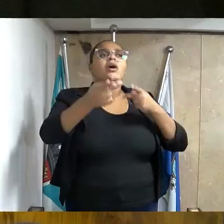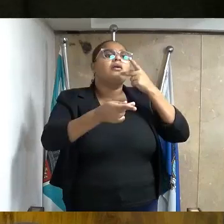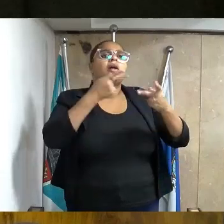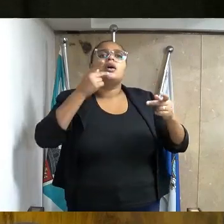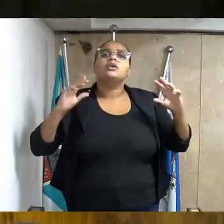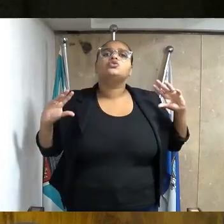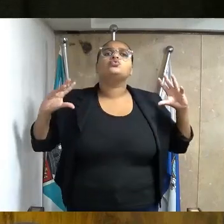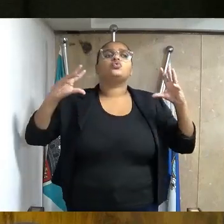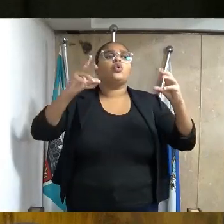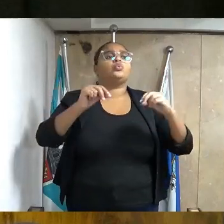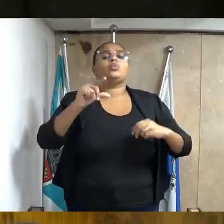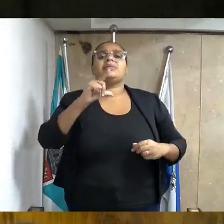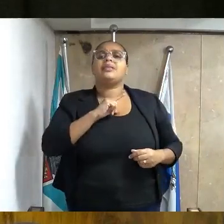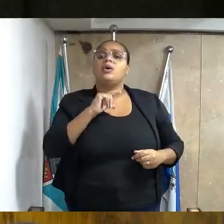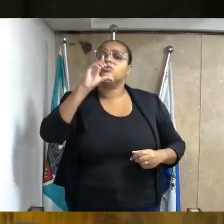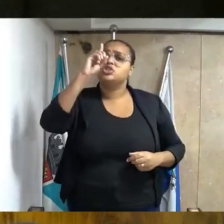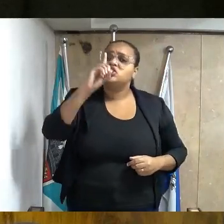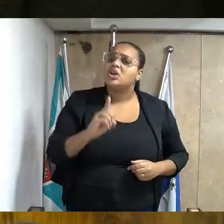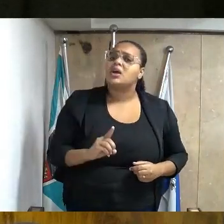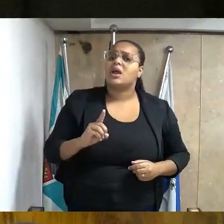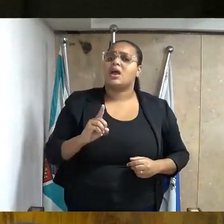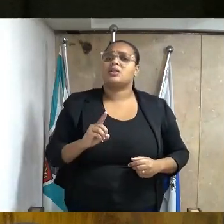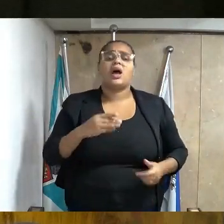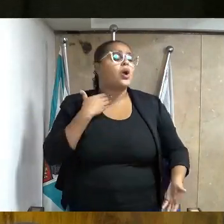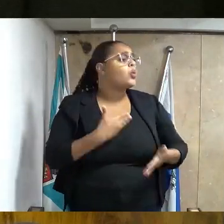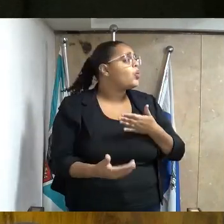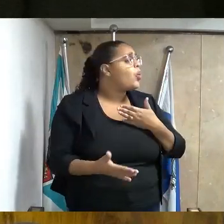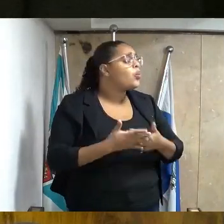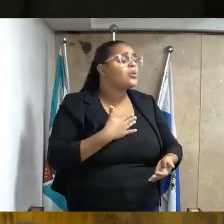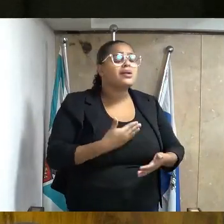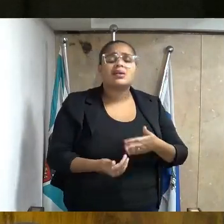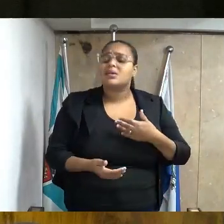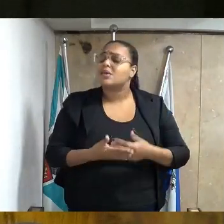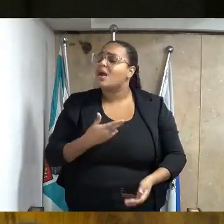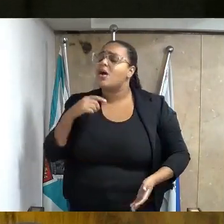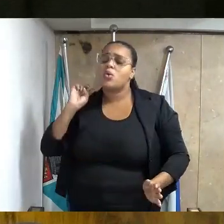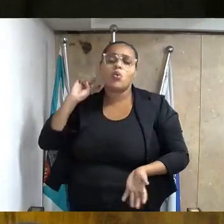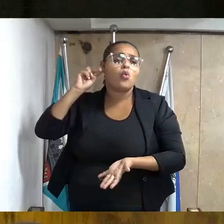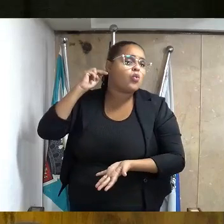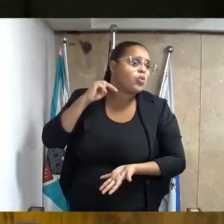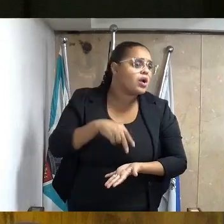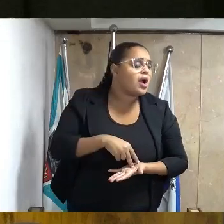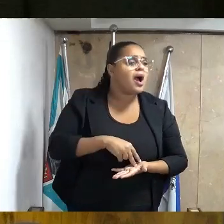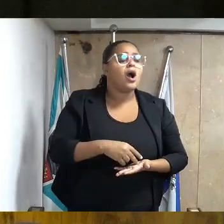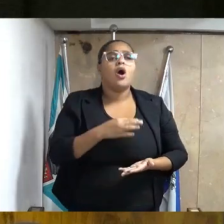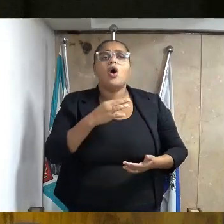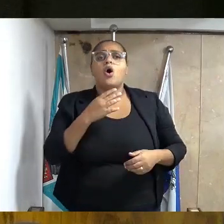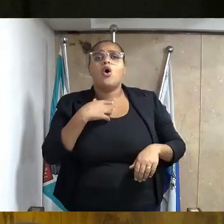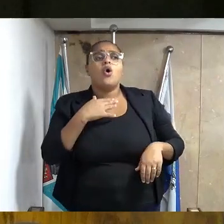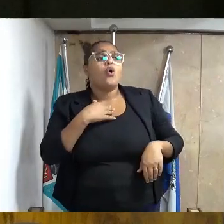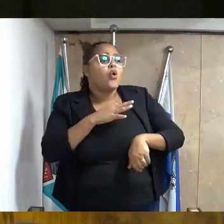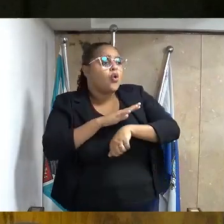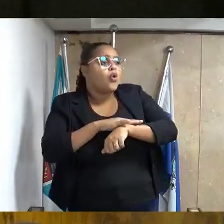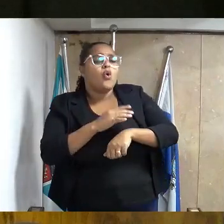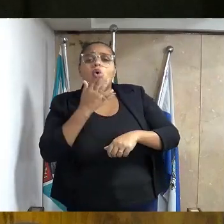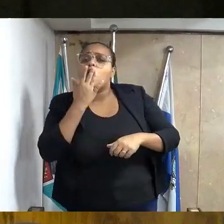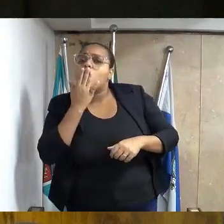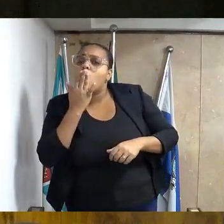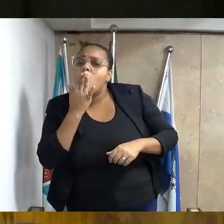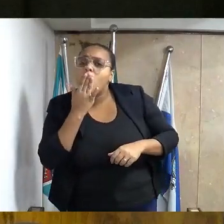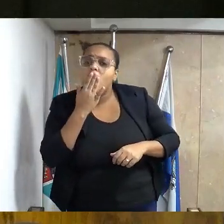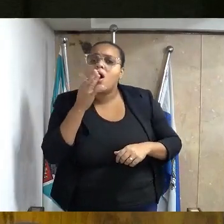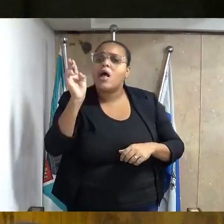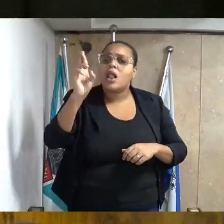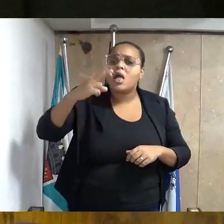mundo que todos têm o direito de chegar em qualquer lugar, não importa a sua cor, não importa a sua religião,